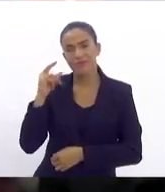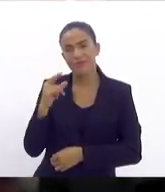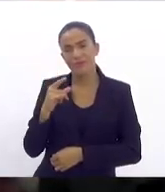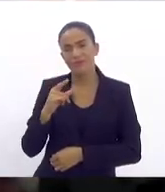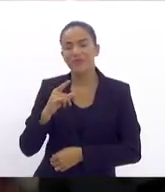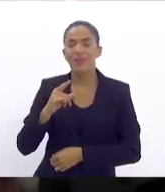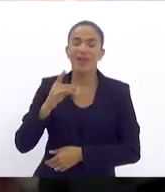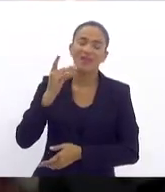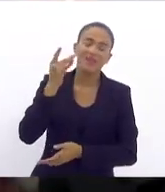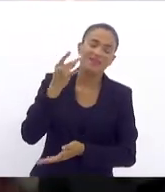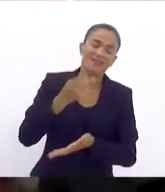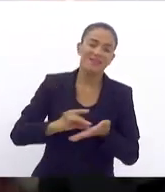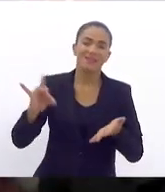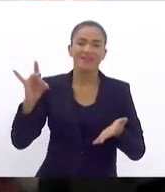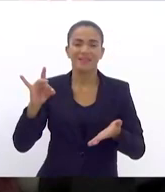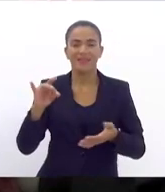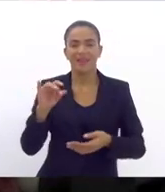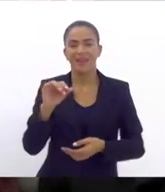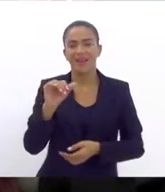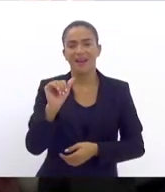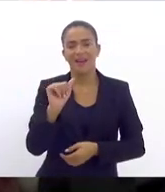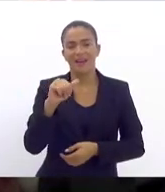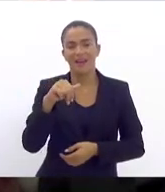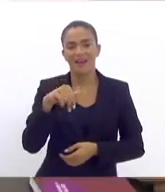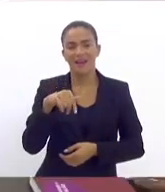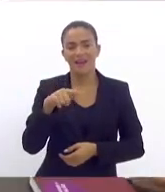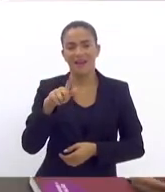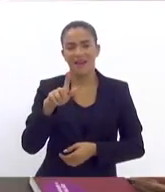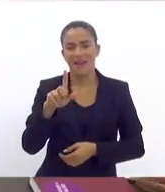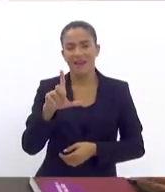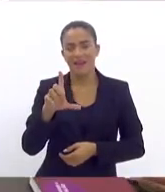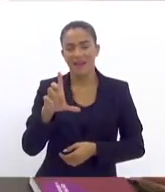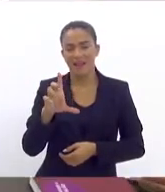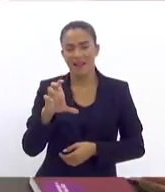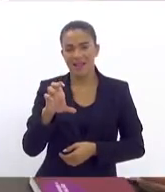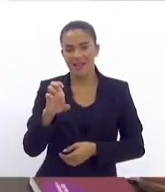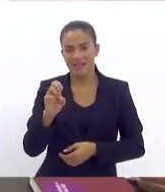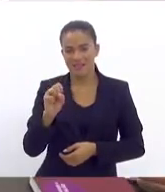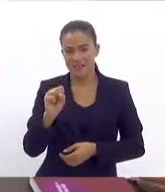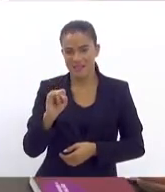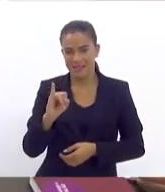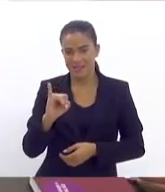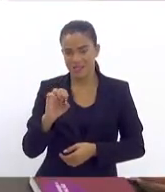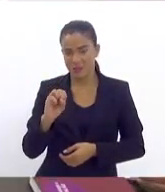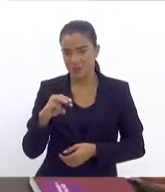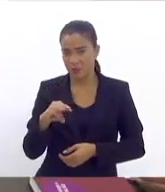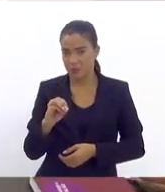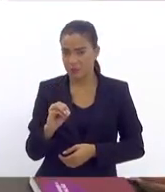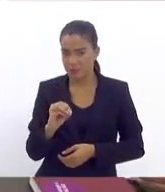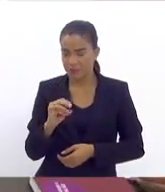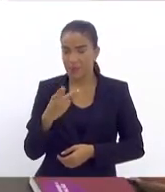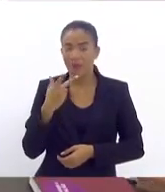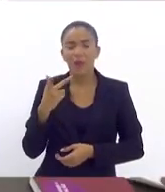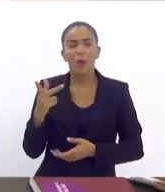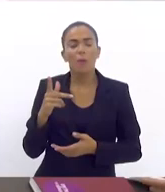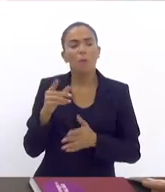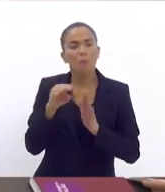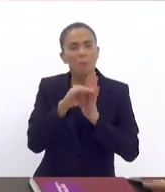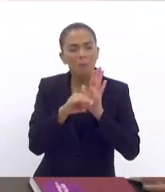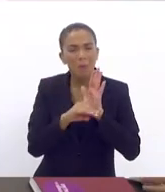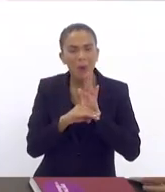anglicismo. Cara, a ementa institui o programa Game na escola